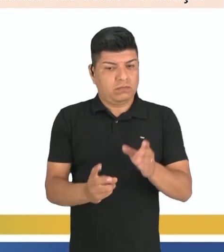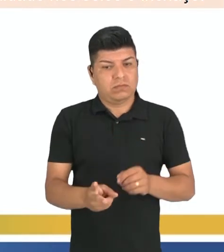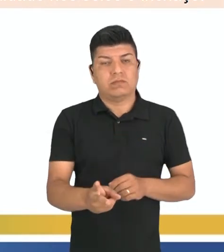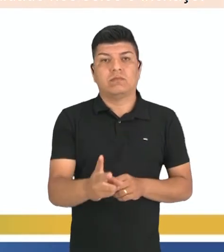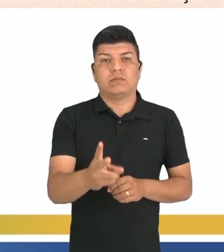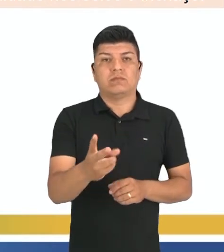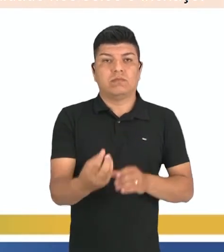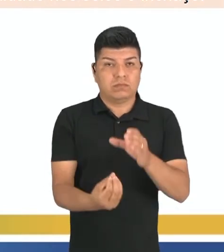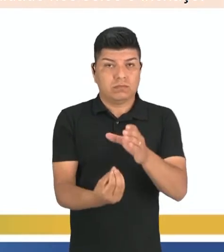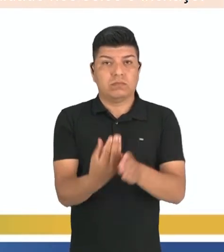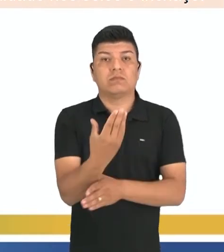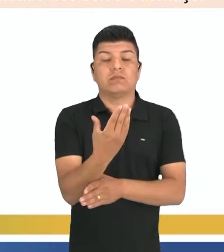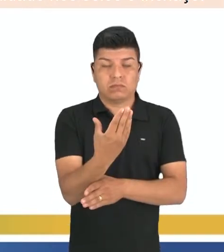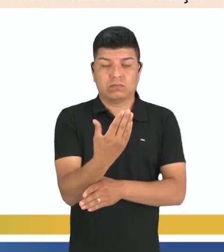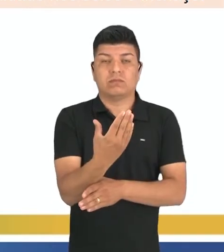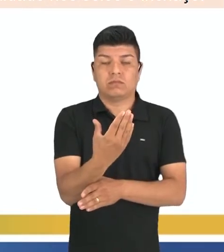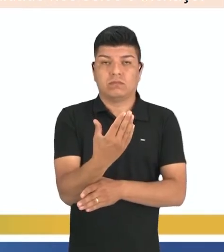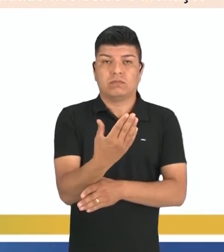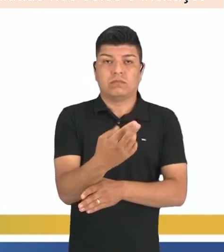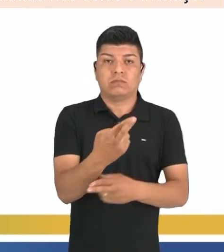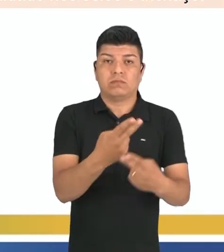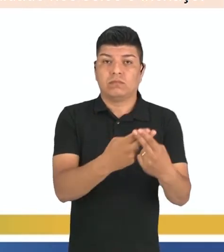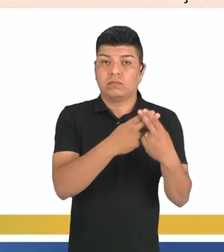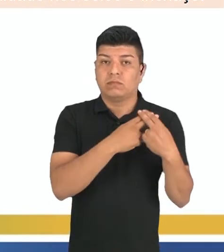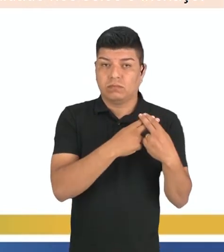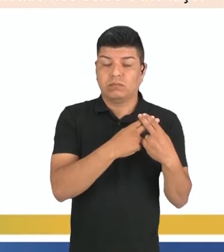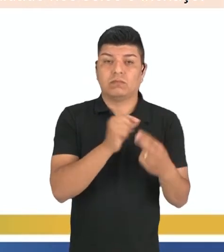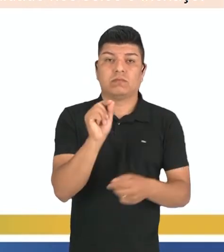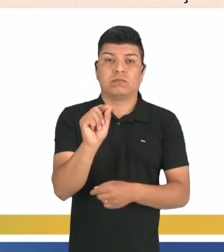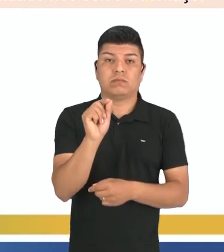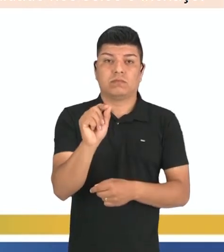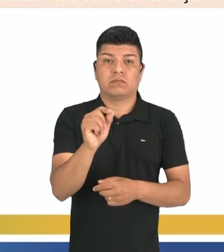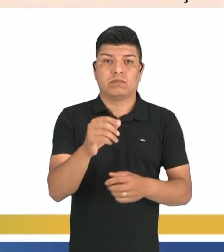sendo produzido e ele vai ser responsável por causar uma